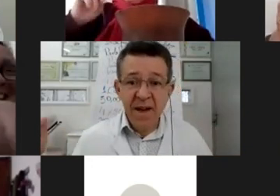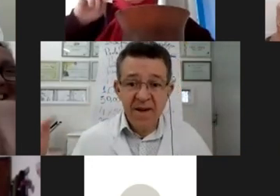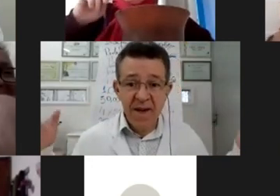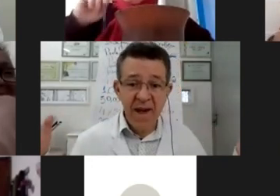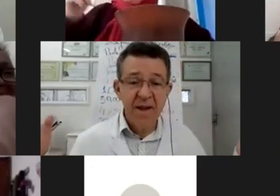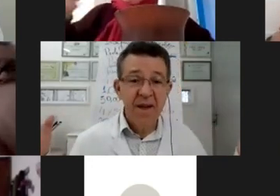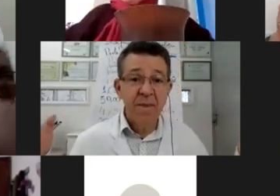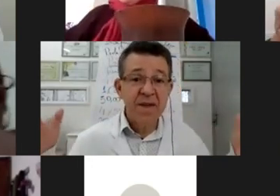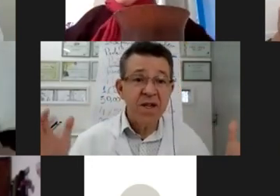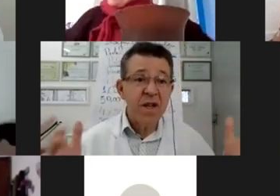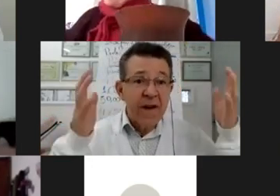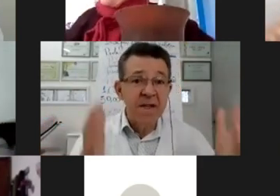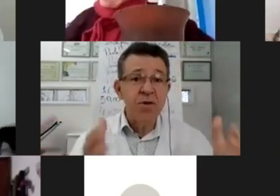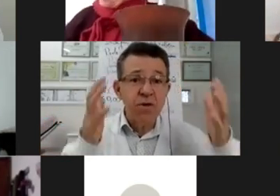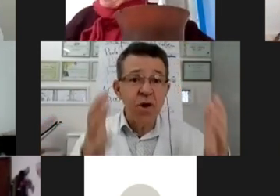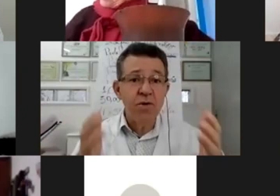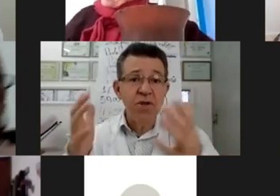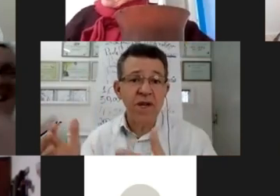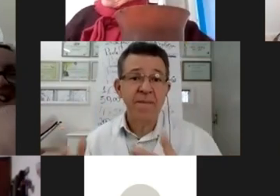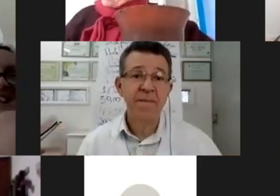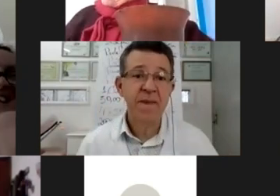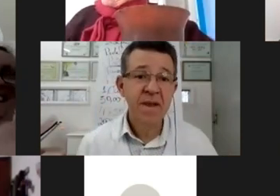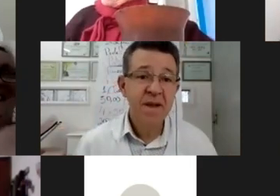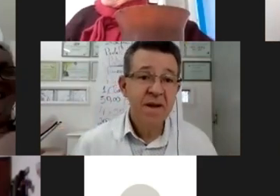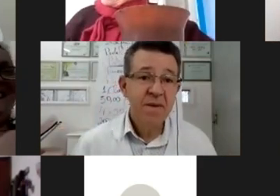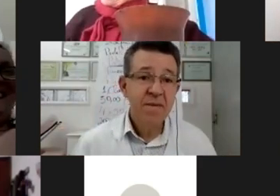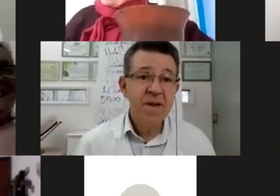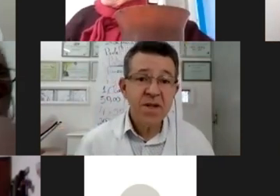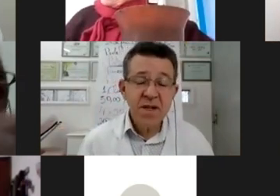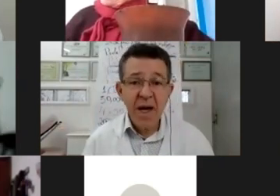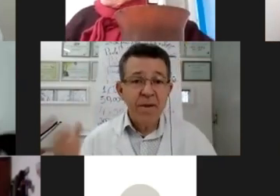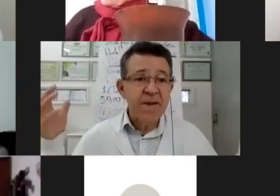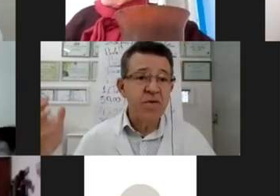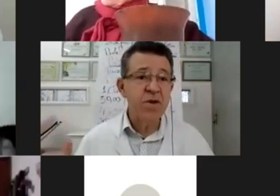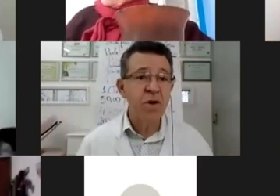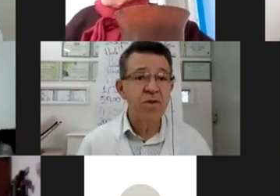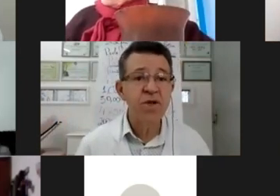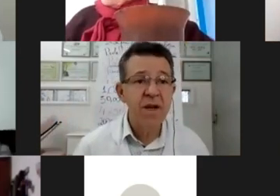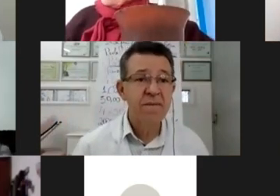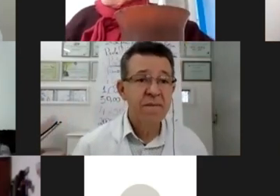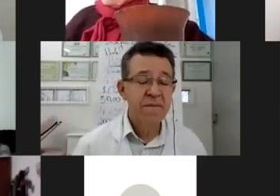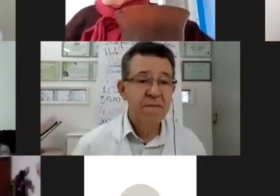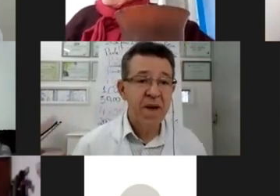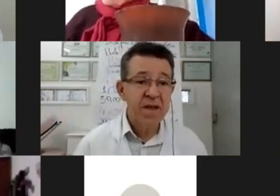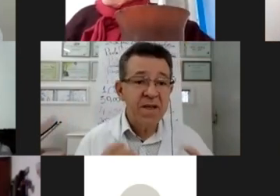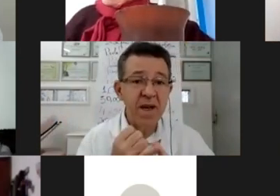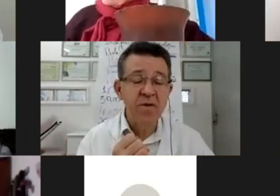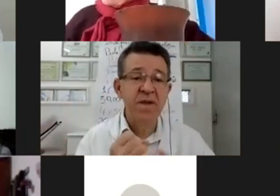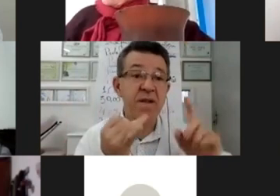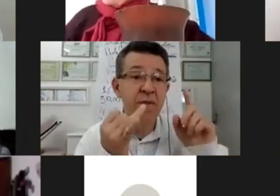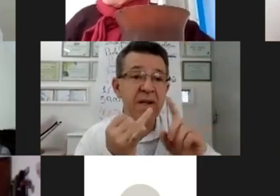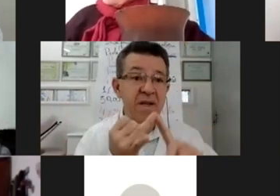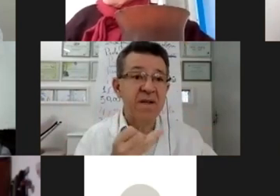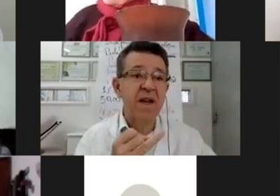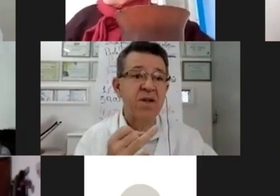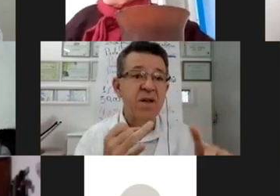Ninguém, né? Ninguém. Mas a gente faz isso todo dia. Mas a gente acaba fazendo isso todo dia, pensando,